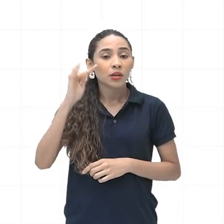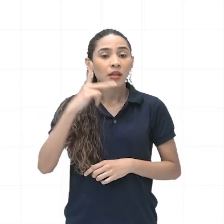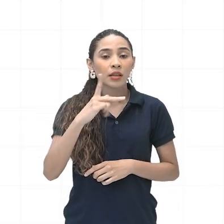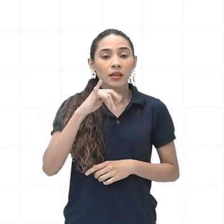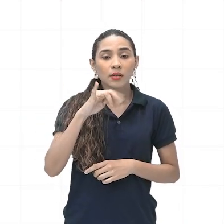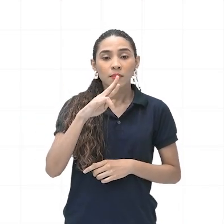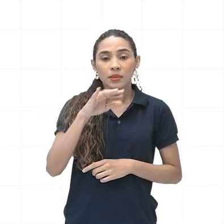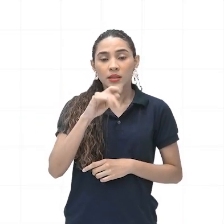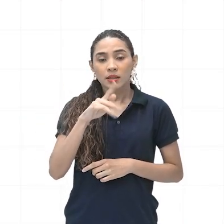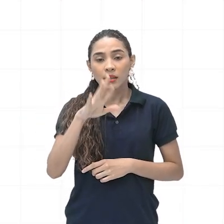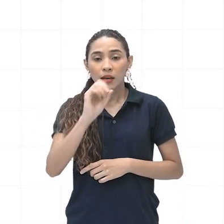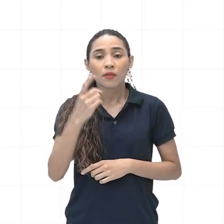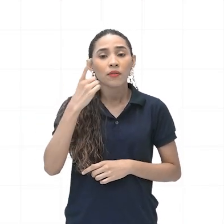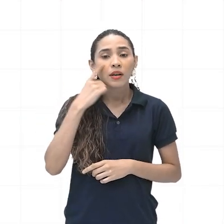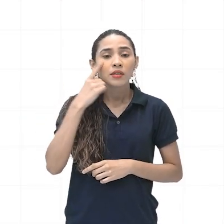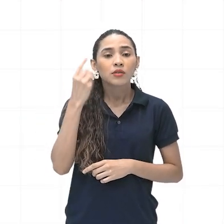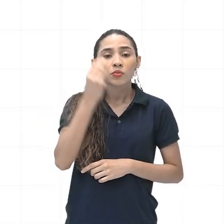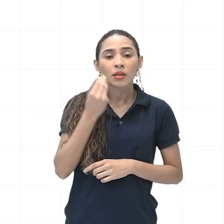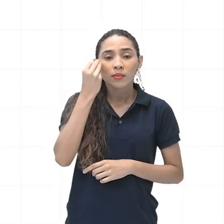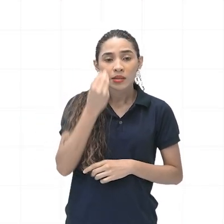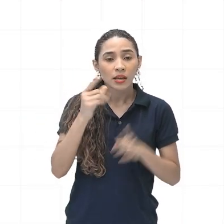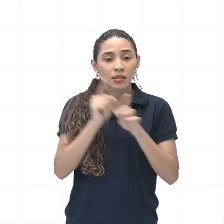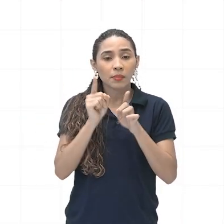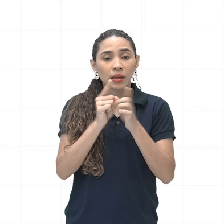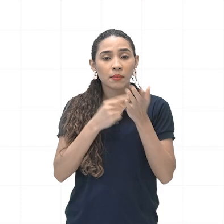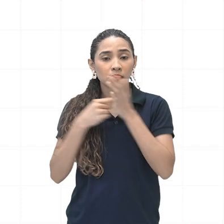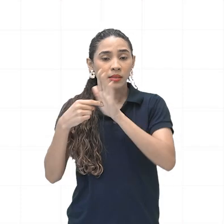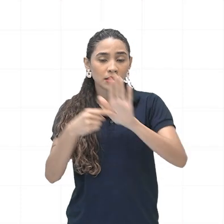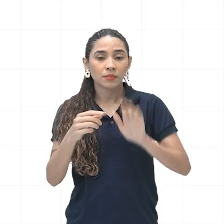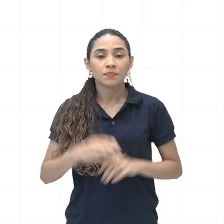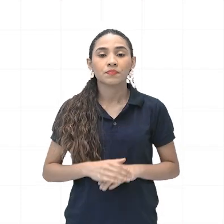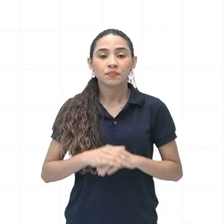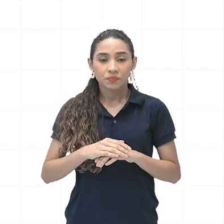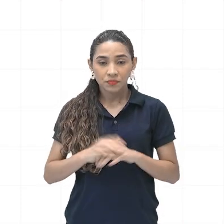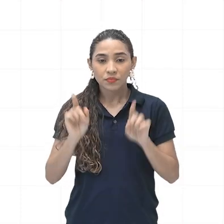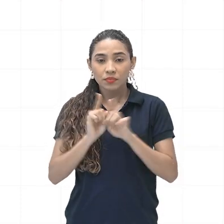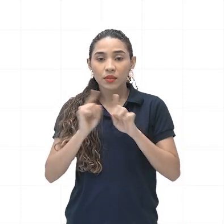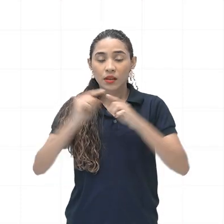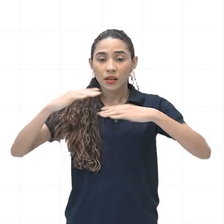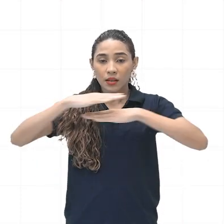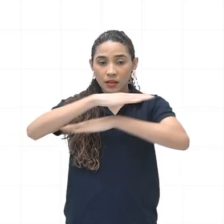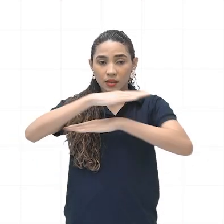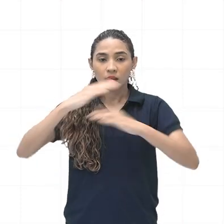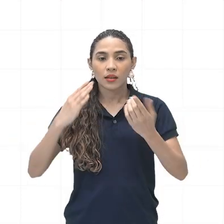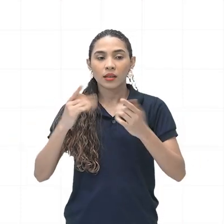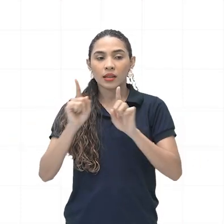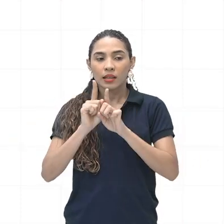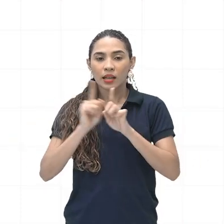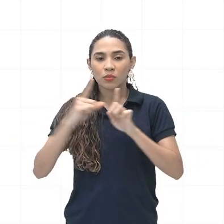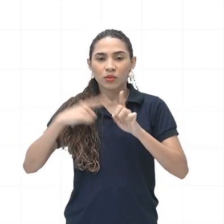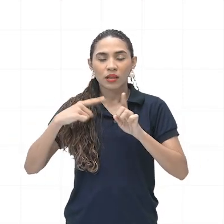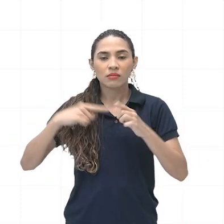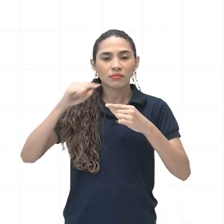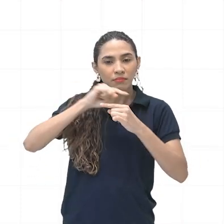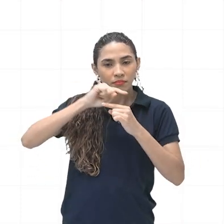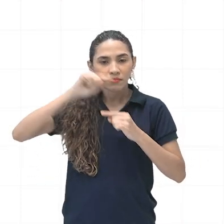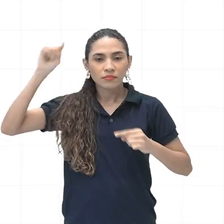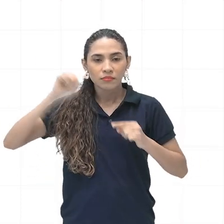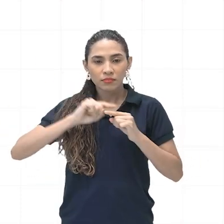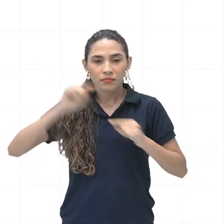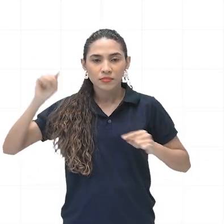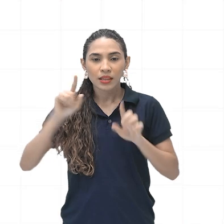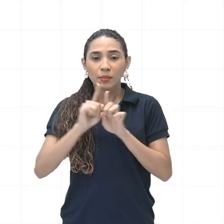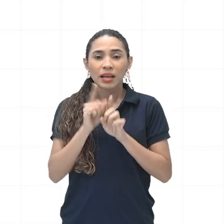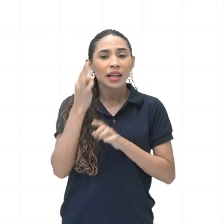Pitágoras, verificações experimentais e demonstrações, retas paralelas cortadas por transversais, teorema